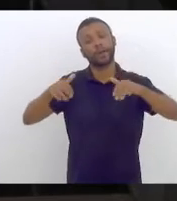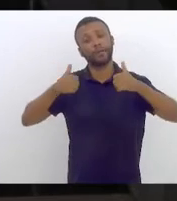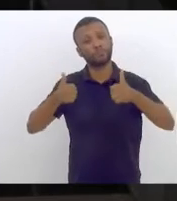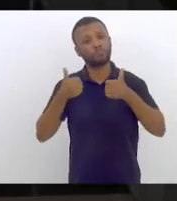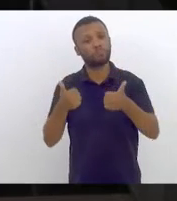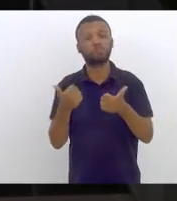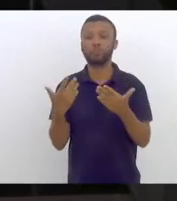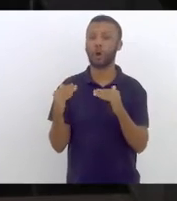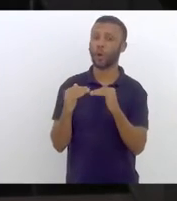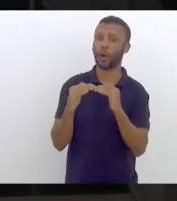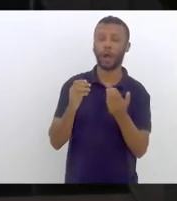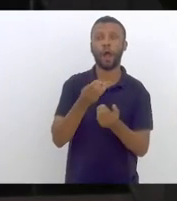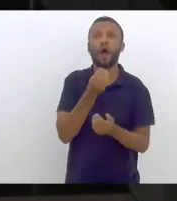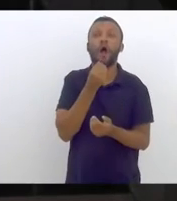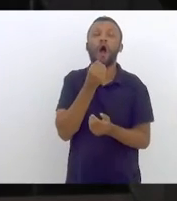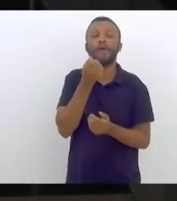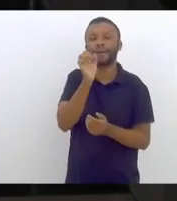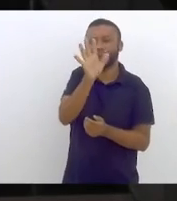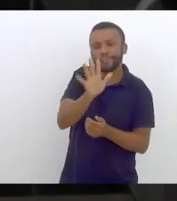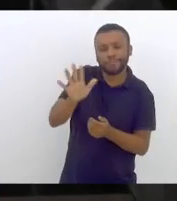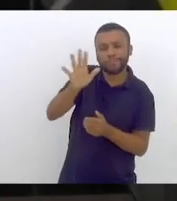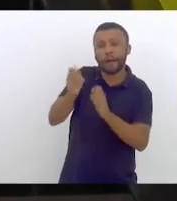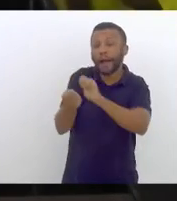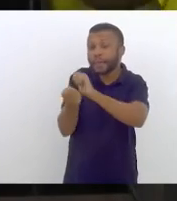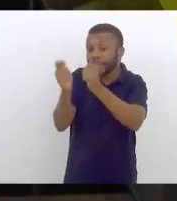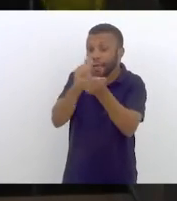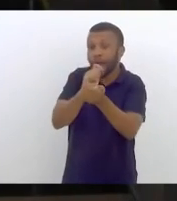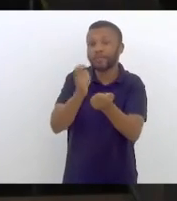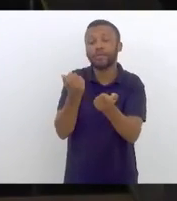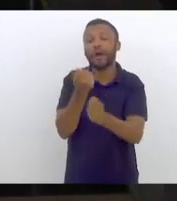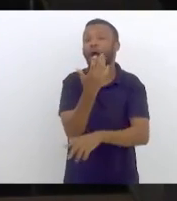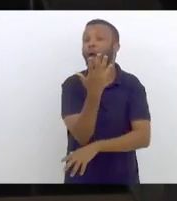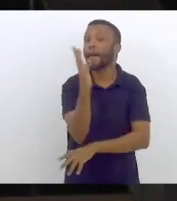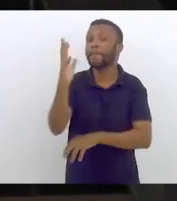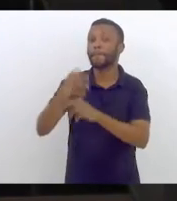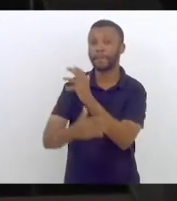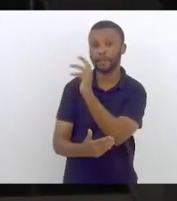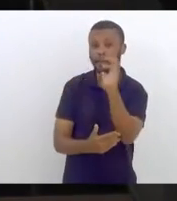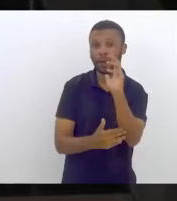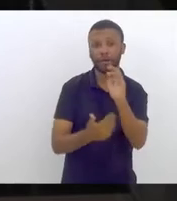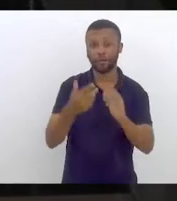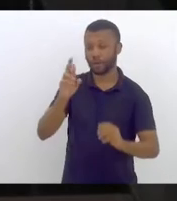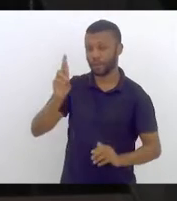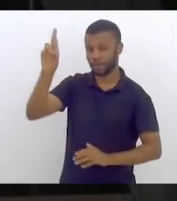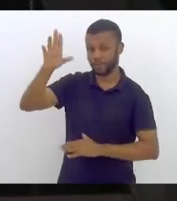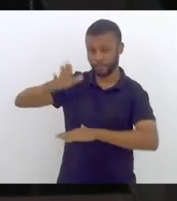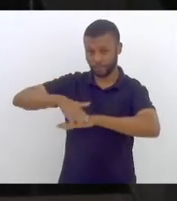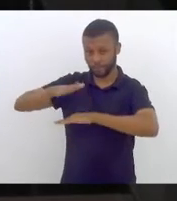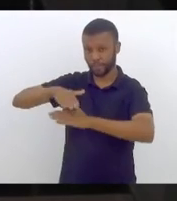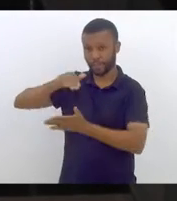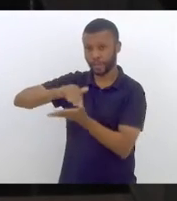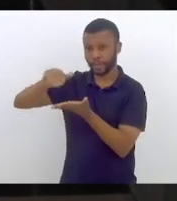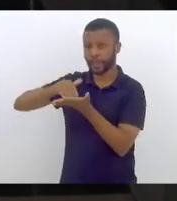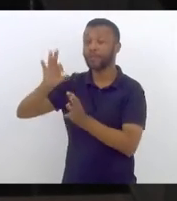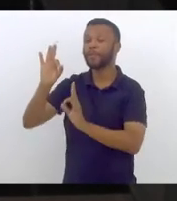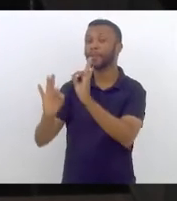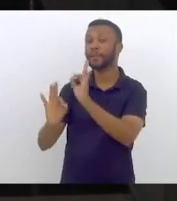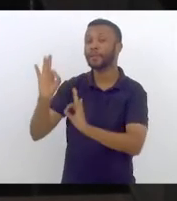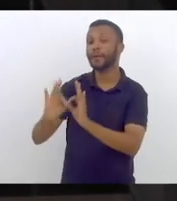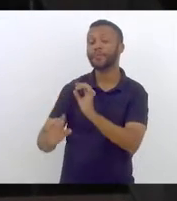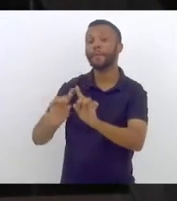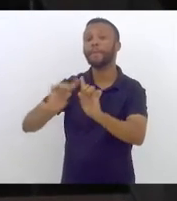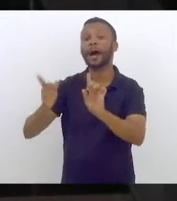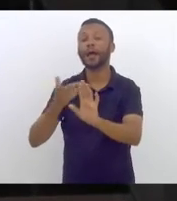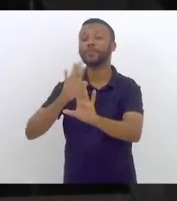exposta essa roupagem ambiental pelo secretário de Planejamento, mas o conteúdo, o que